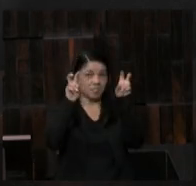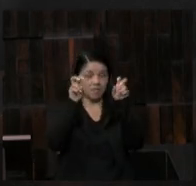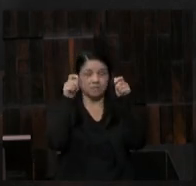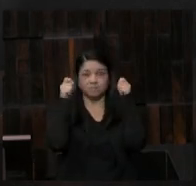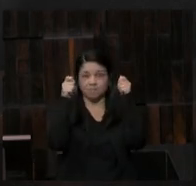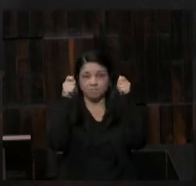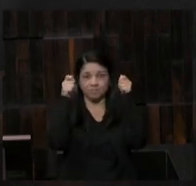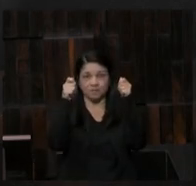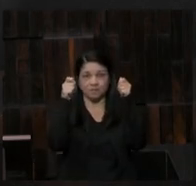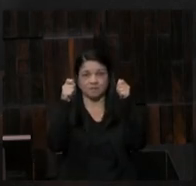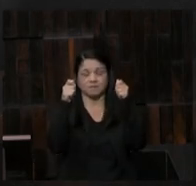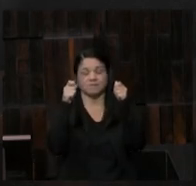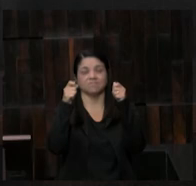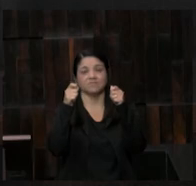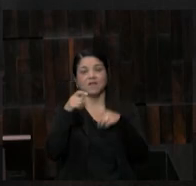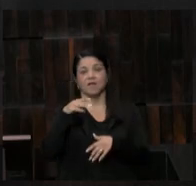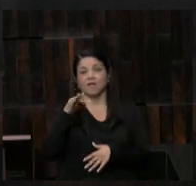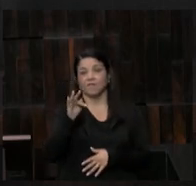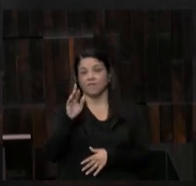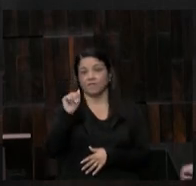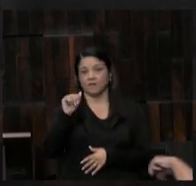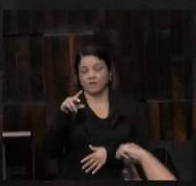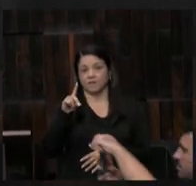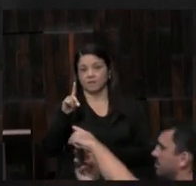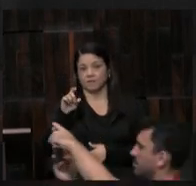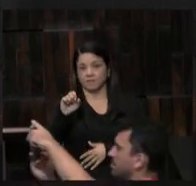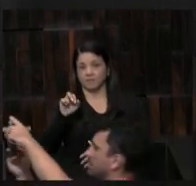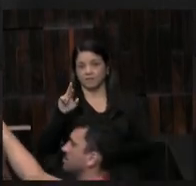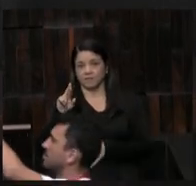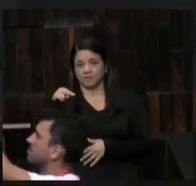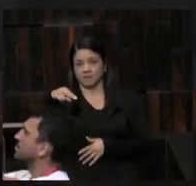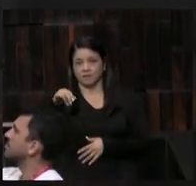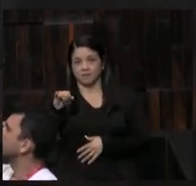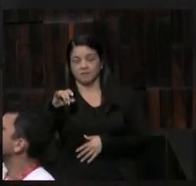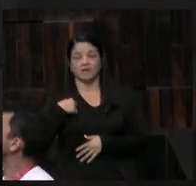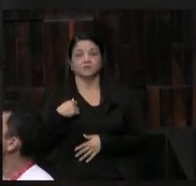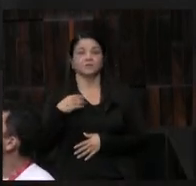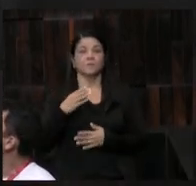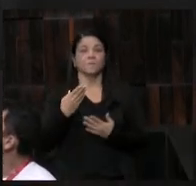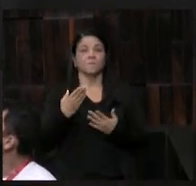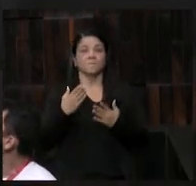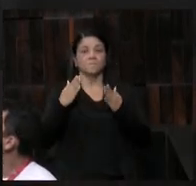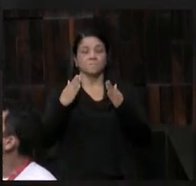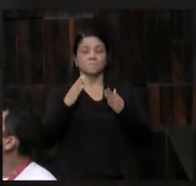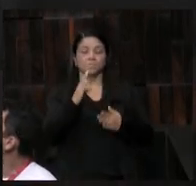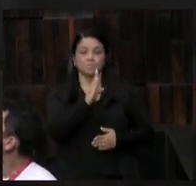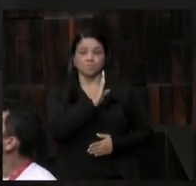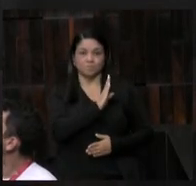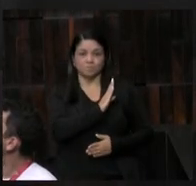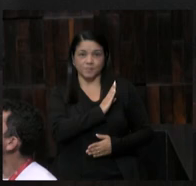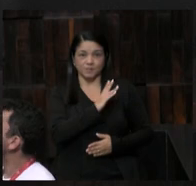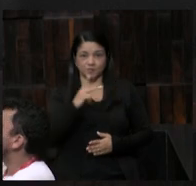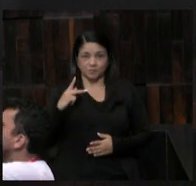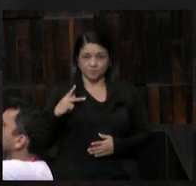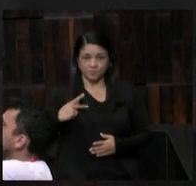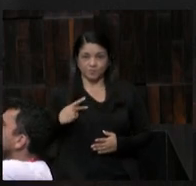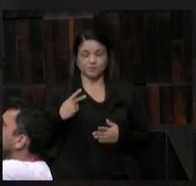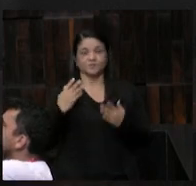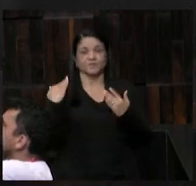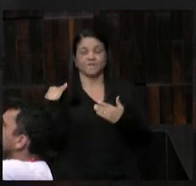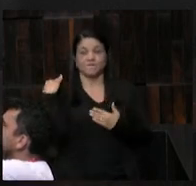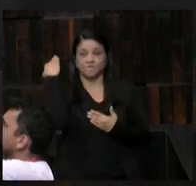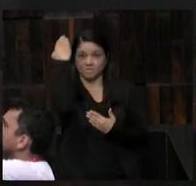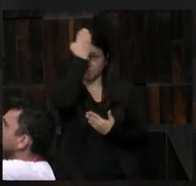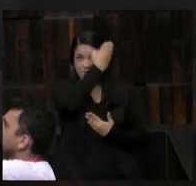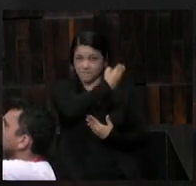marco importante, porque os padres, bispos e freiras também não entendem muito de pessoa com deficiência. Até